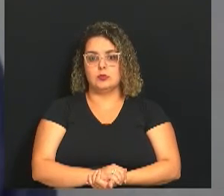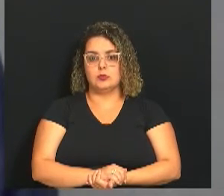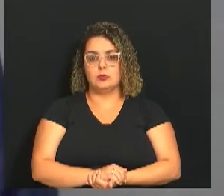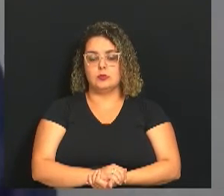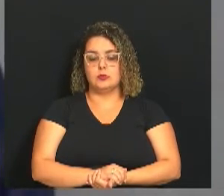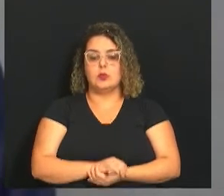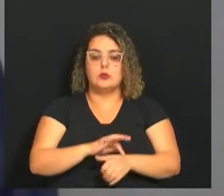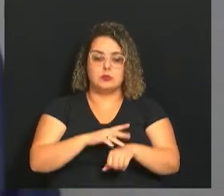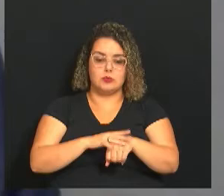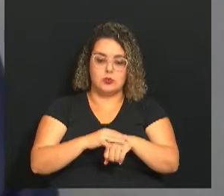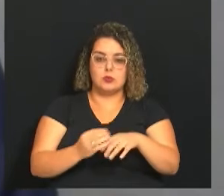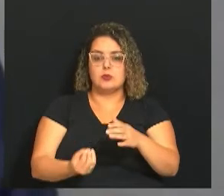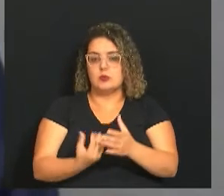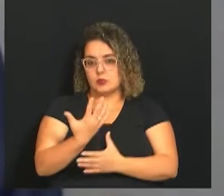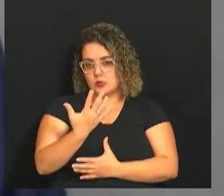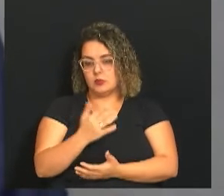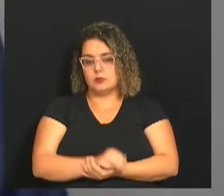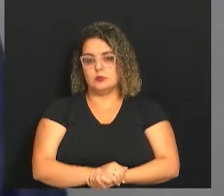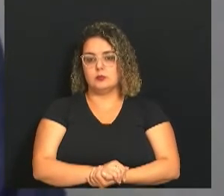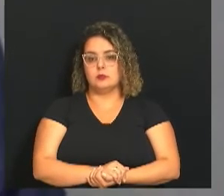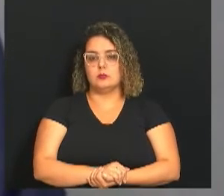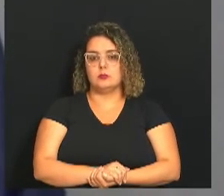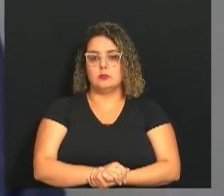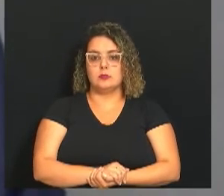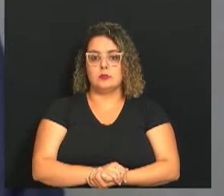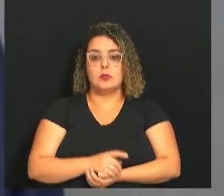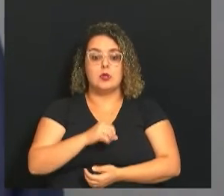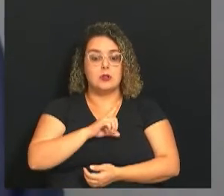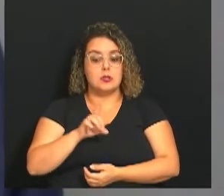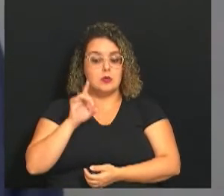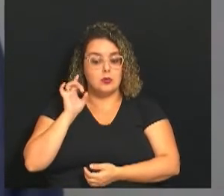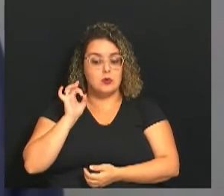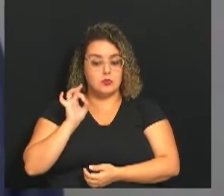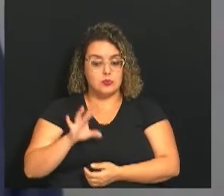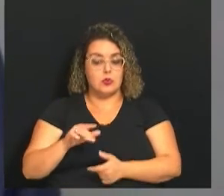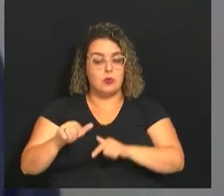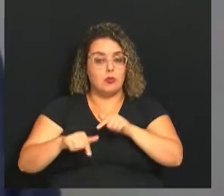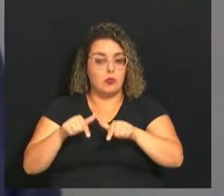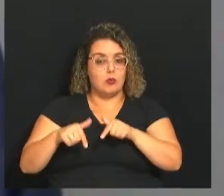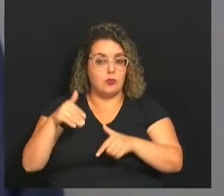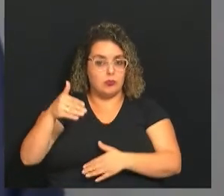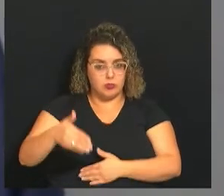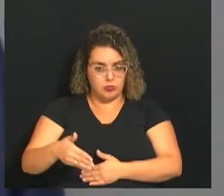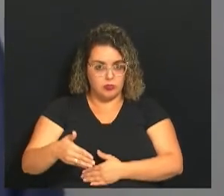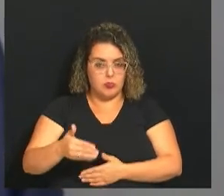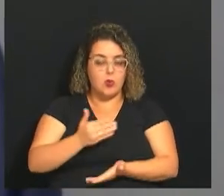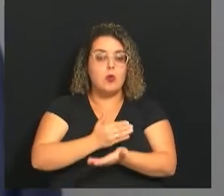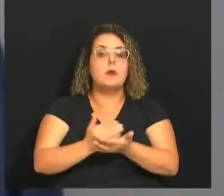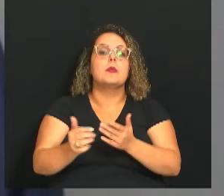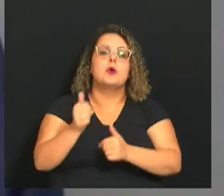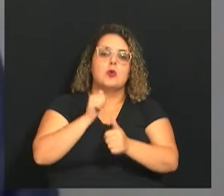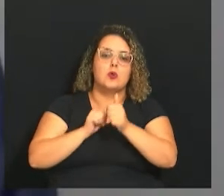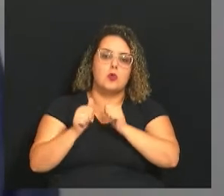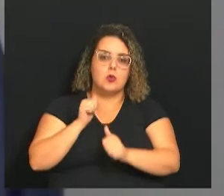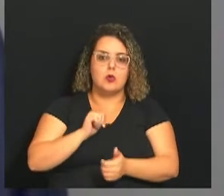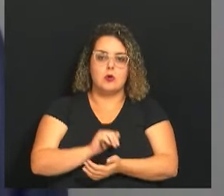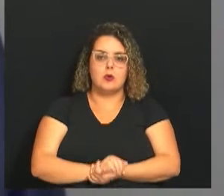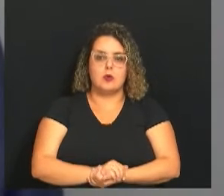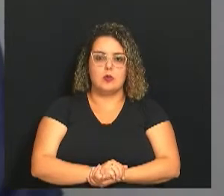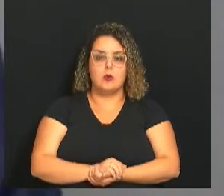surgir. Não necessariamente o trabalho em si, ele foi a causa do alcoolismo, mas é o que a gente chama de